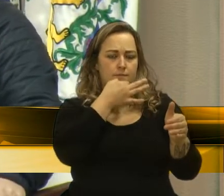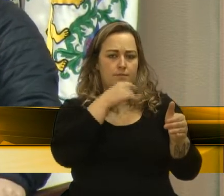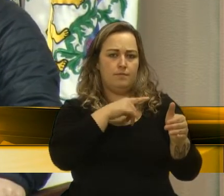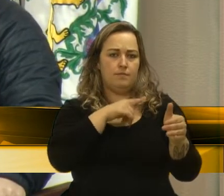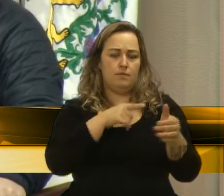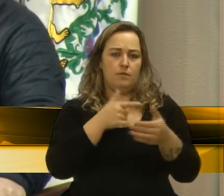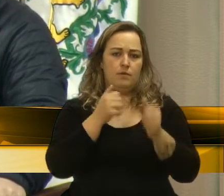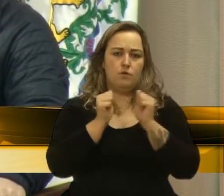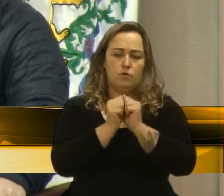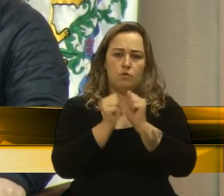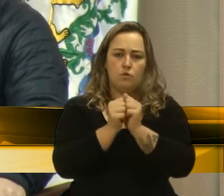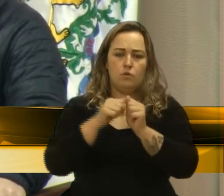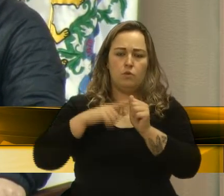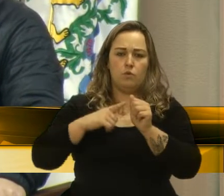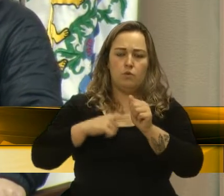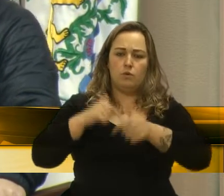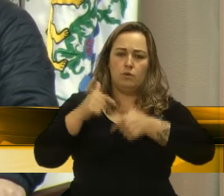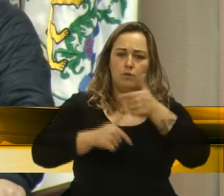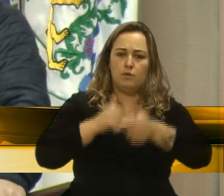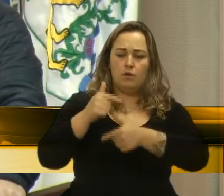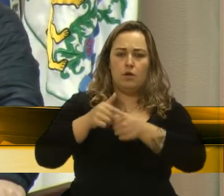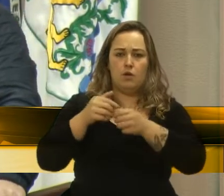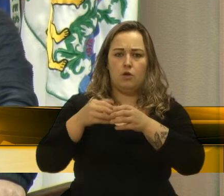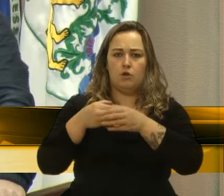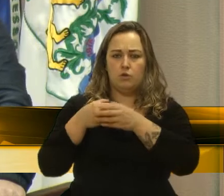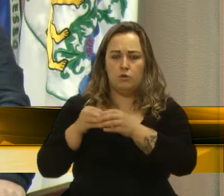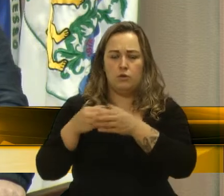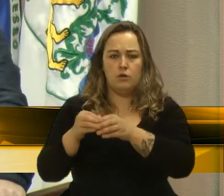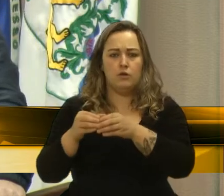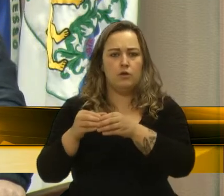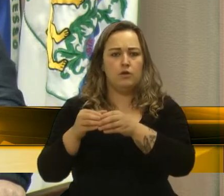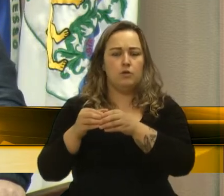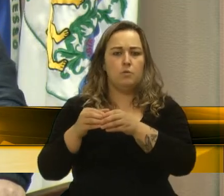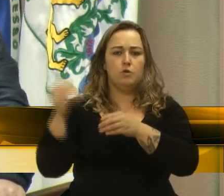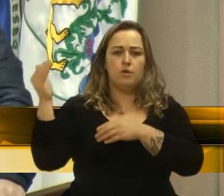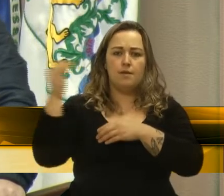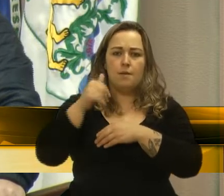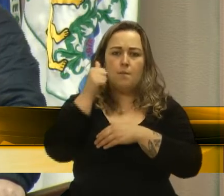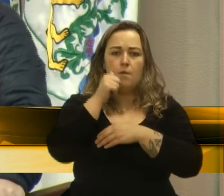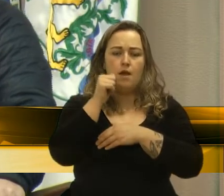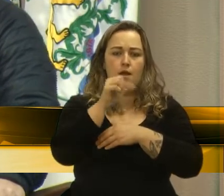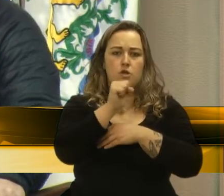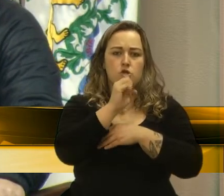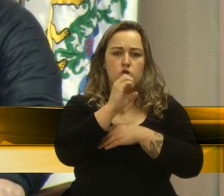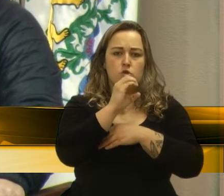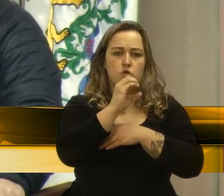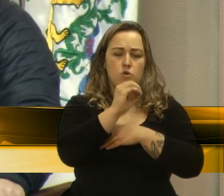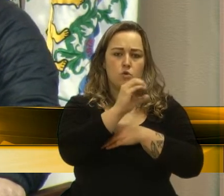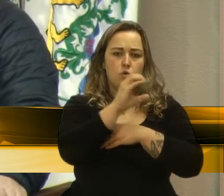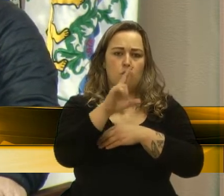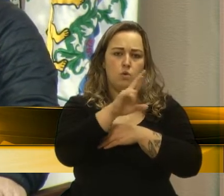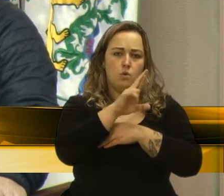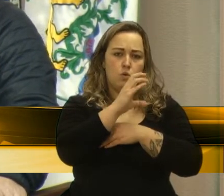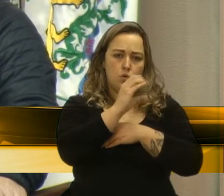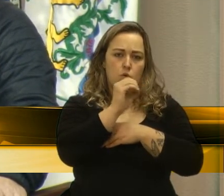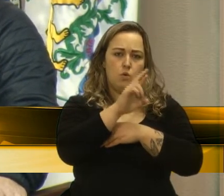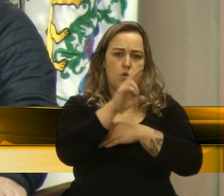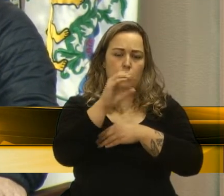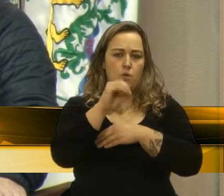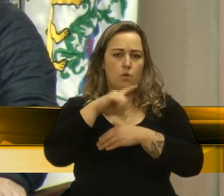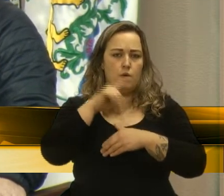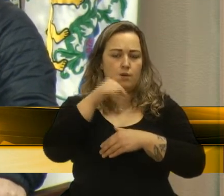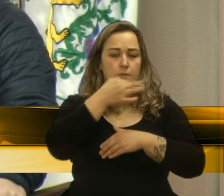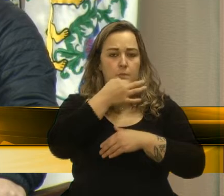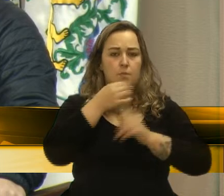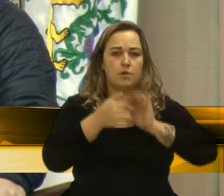a iniciativa, juntamente com agências de turismo, de trazer a Socorro para cá, foi para mostrar o que Caxias